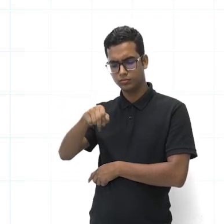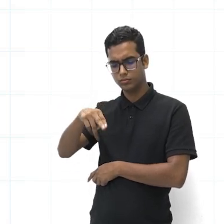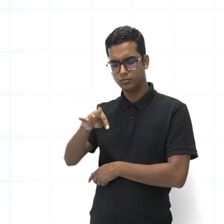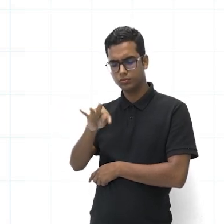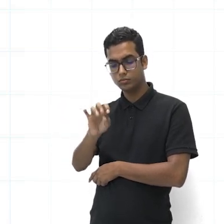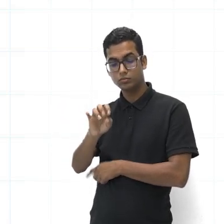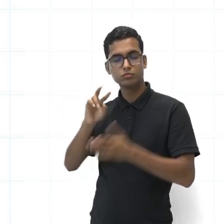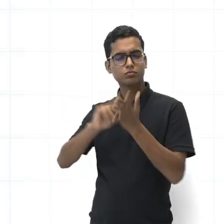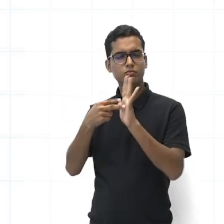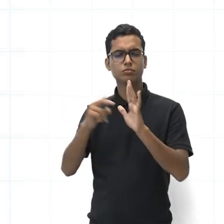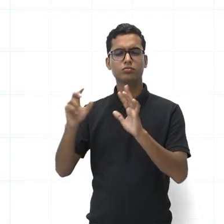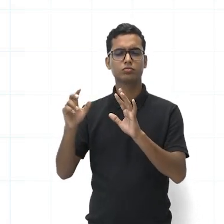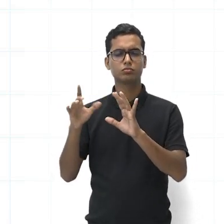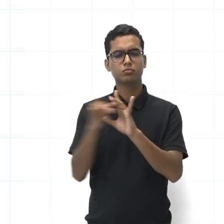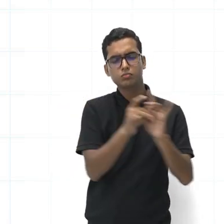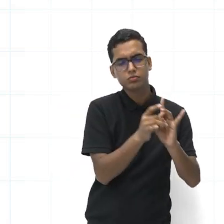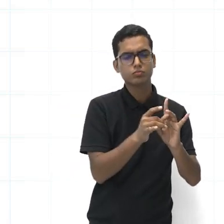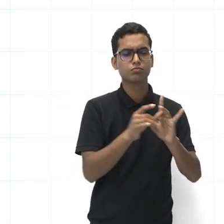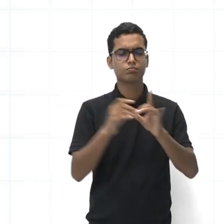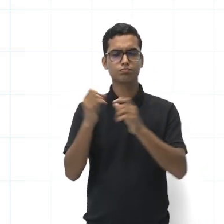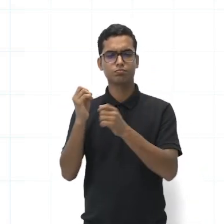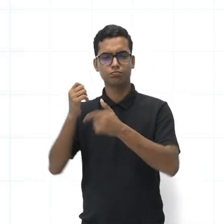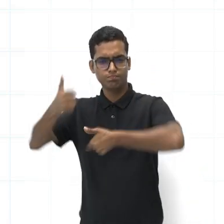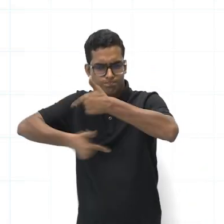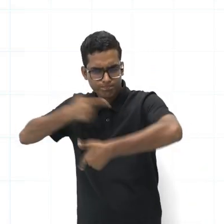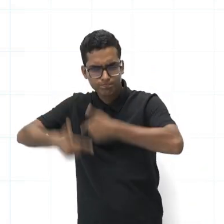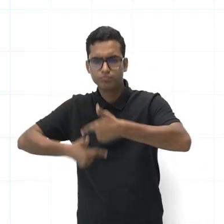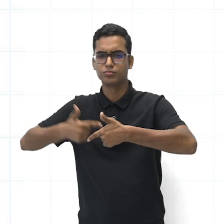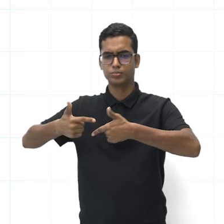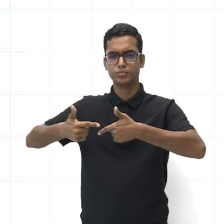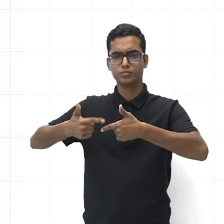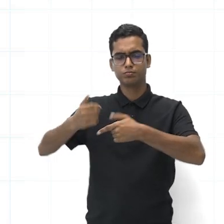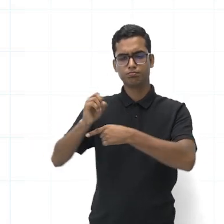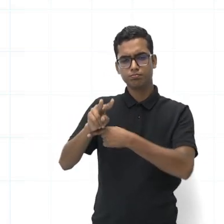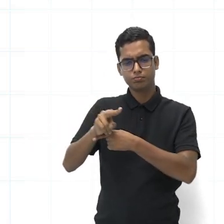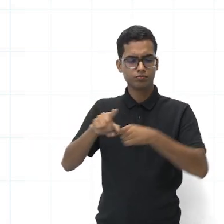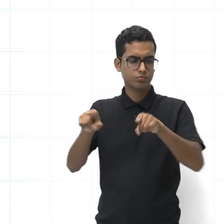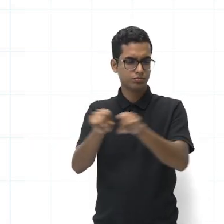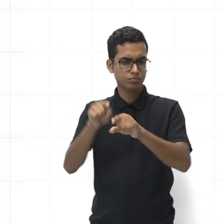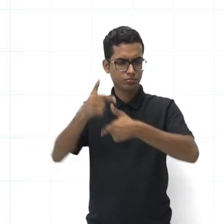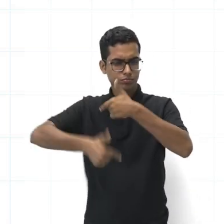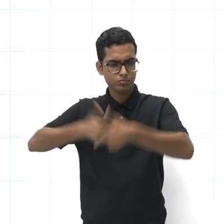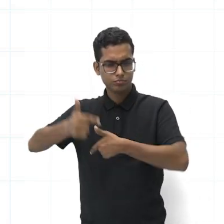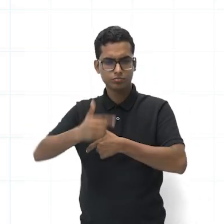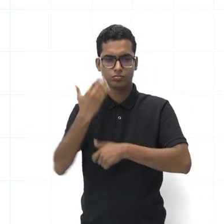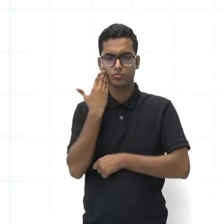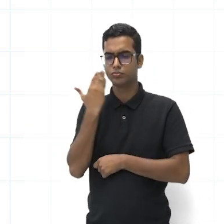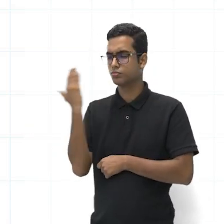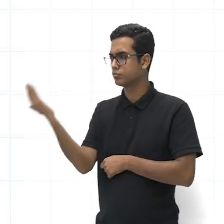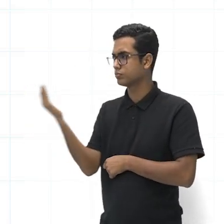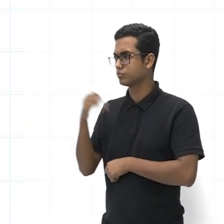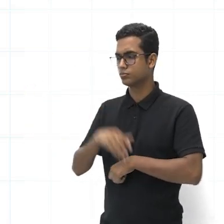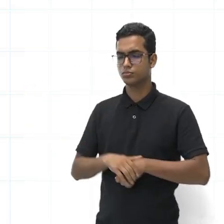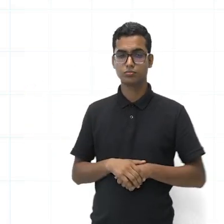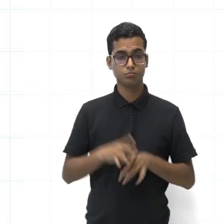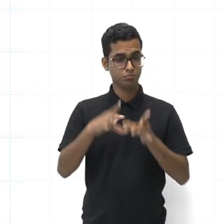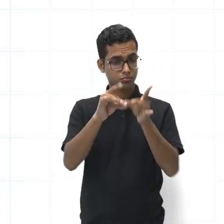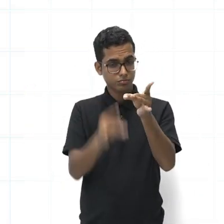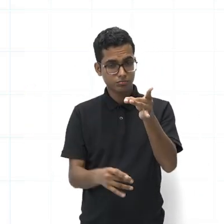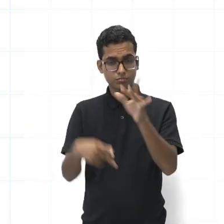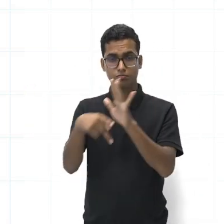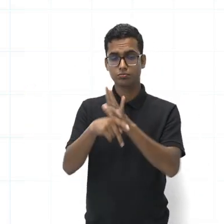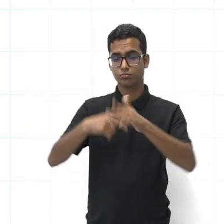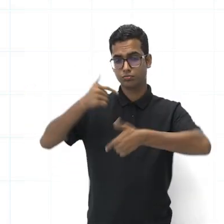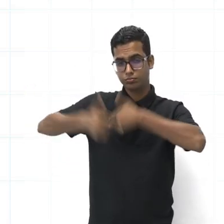de emprego, né? De trabalhar com, tá? Sempre nesse sentido. Employment é emprego, né? Então, detalhes de emprego,